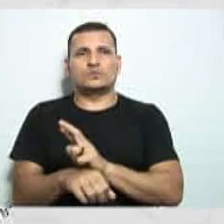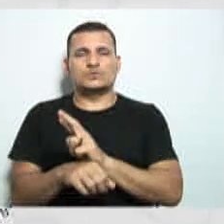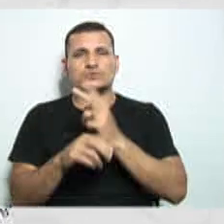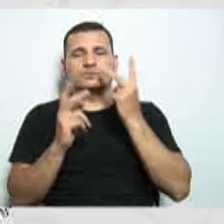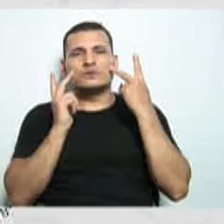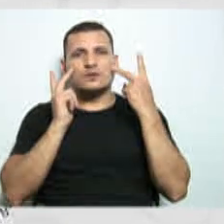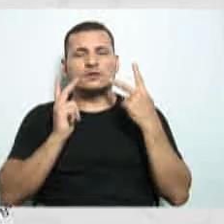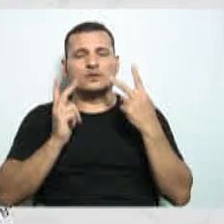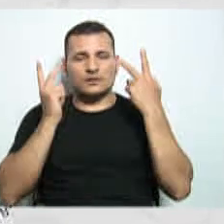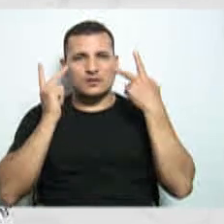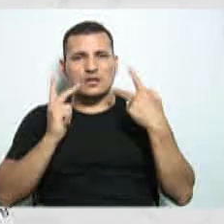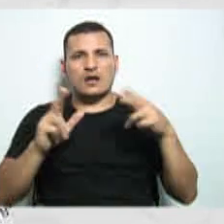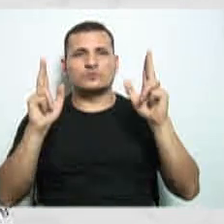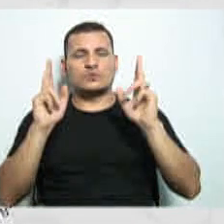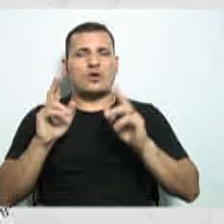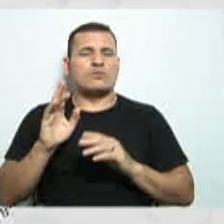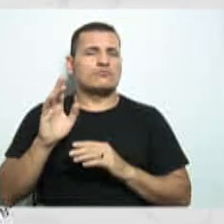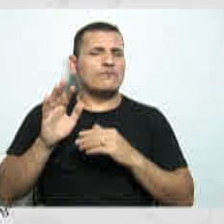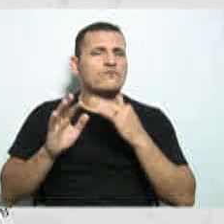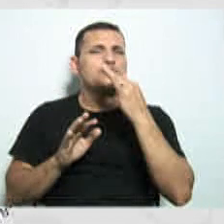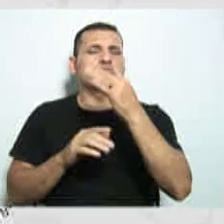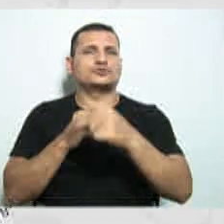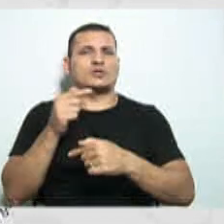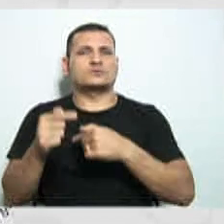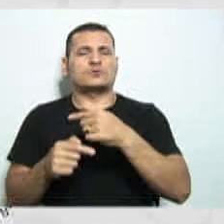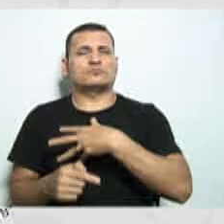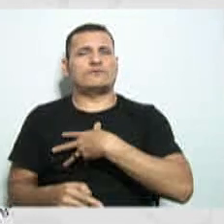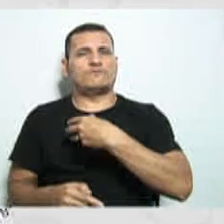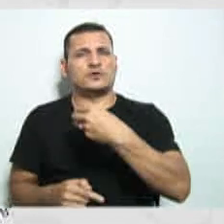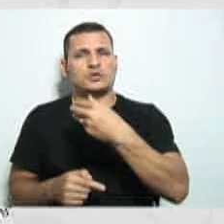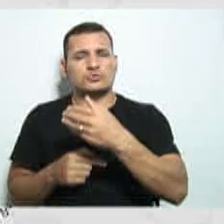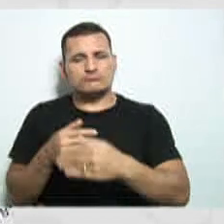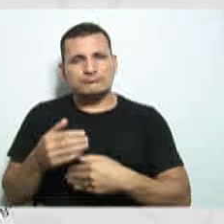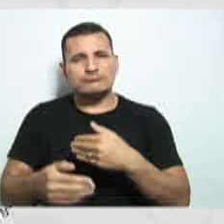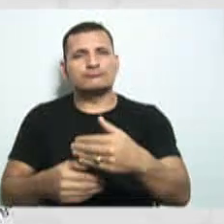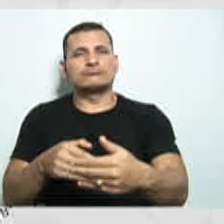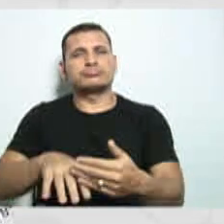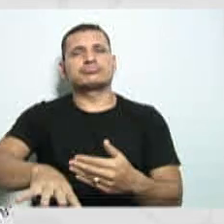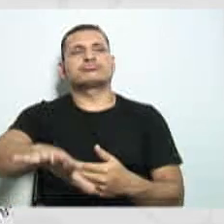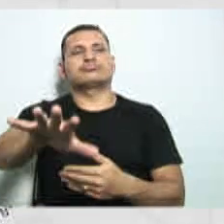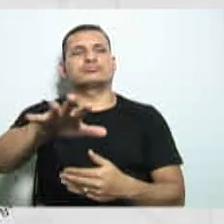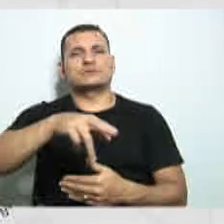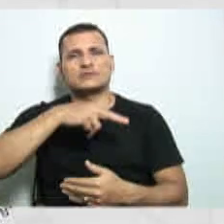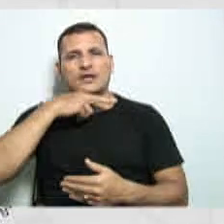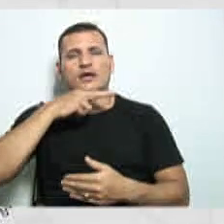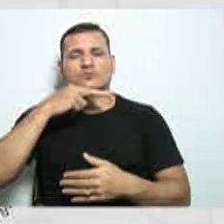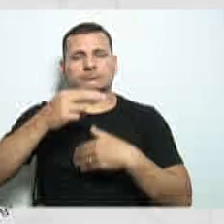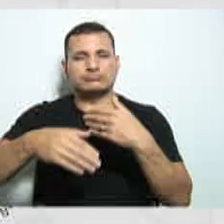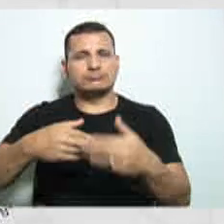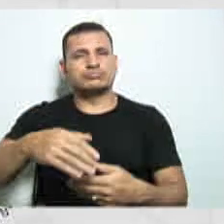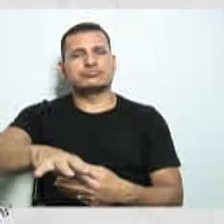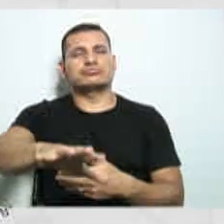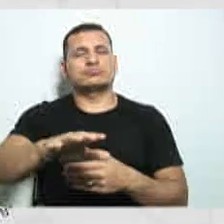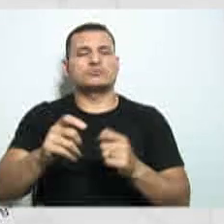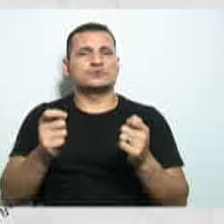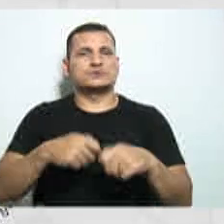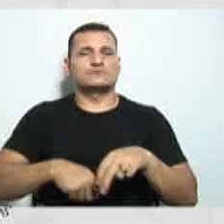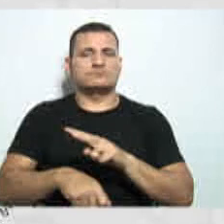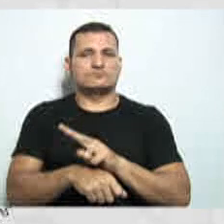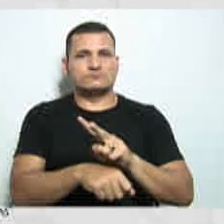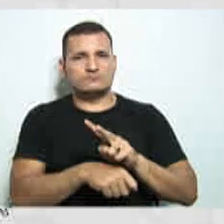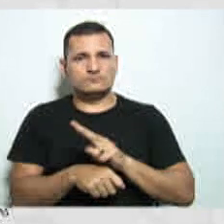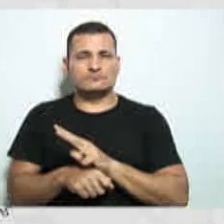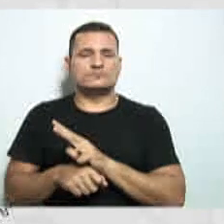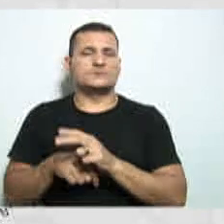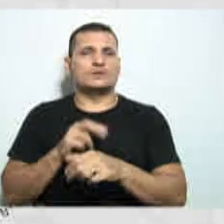necessários para as próximas gerações, para os nossos filhos, netos, bisnetos, né, possibilitando a manutenção dos recursos naturais,